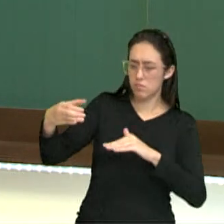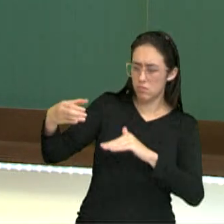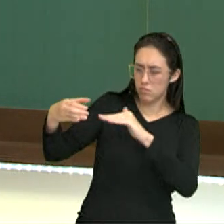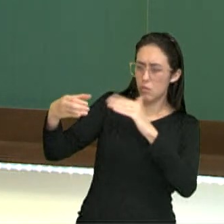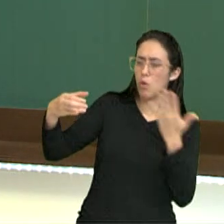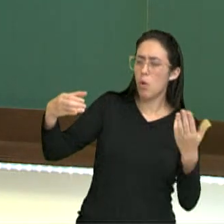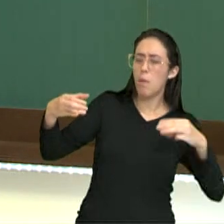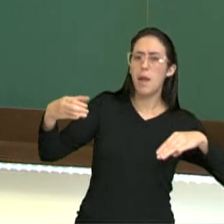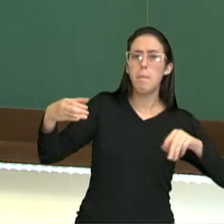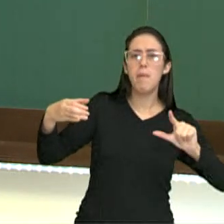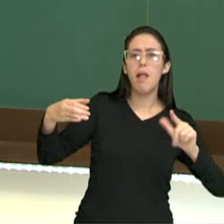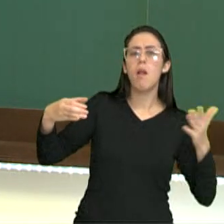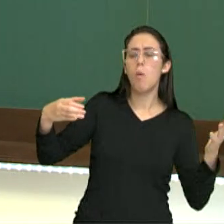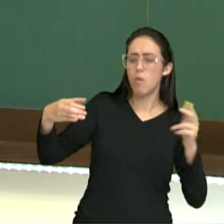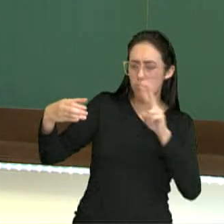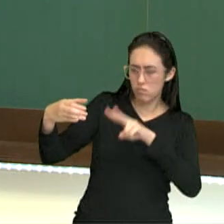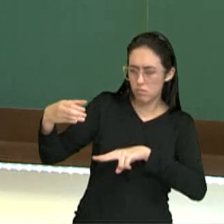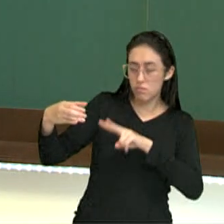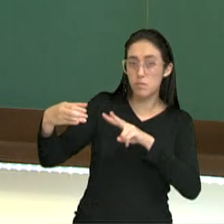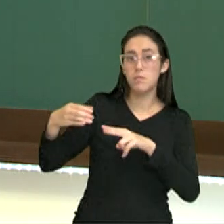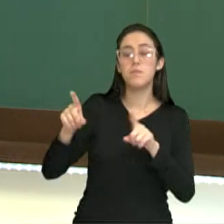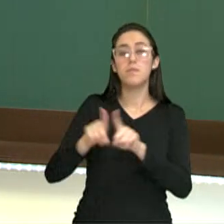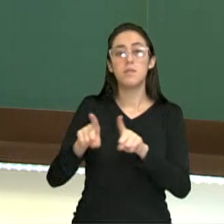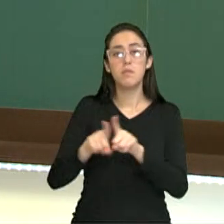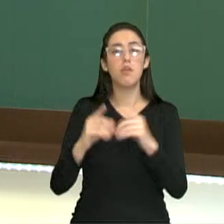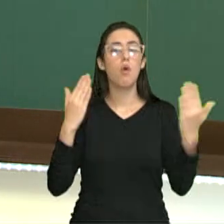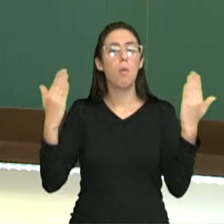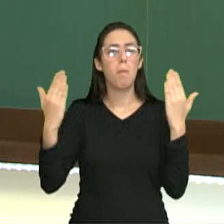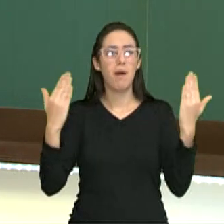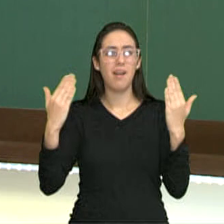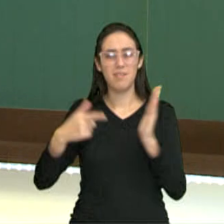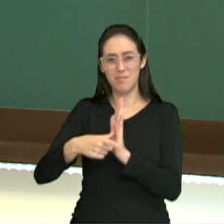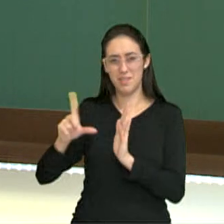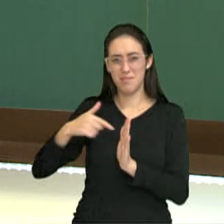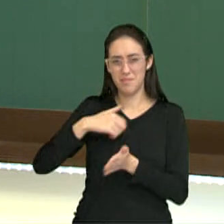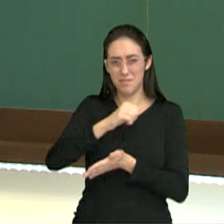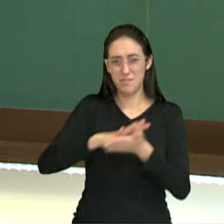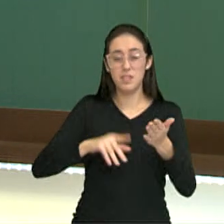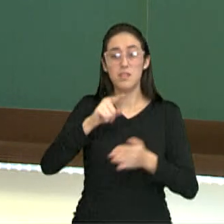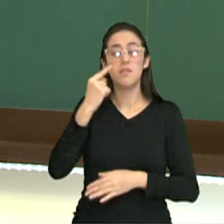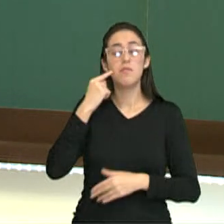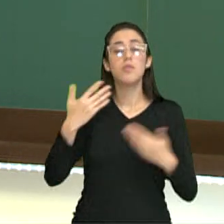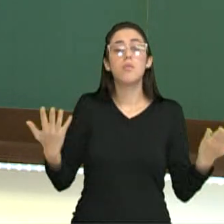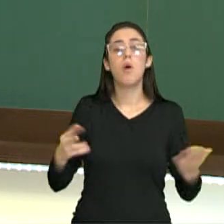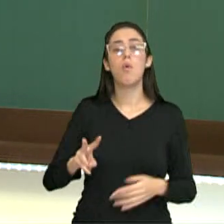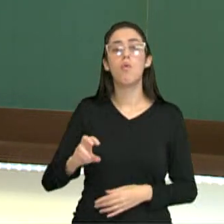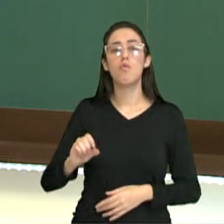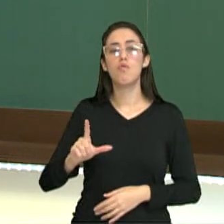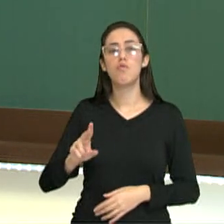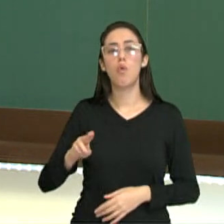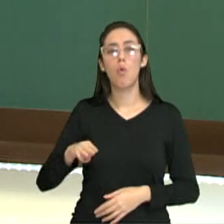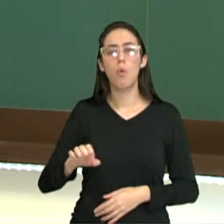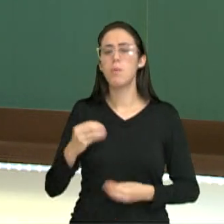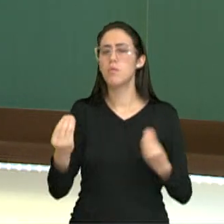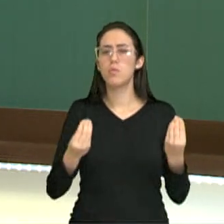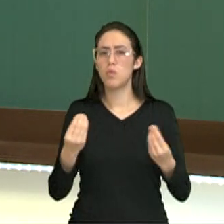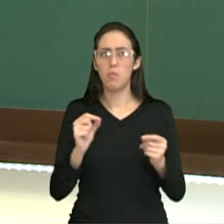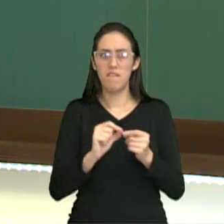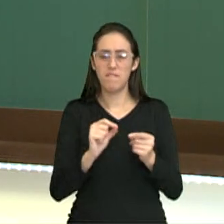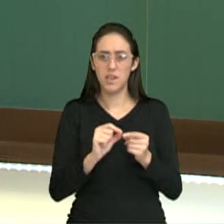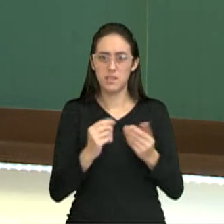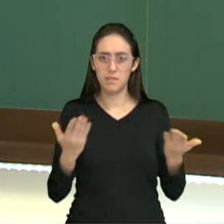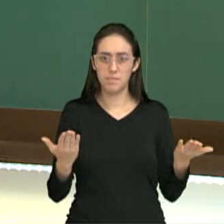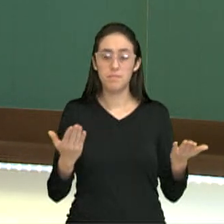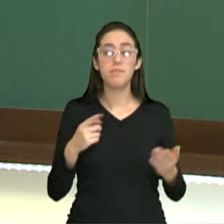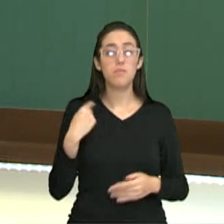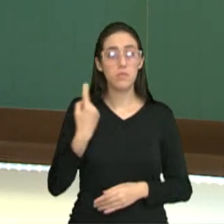dele. Depois, vocês vão comparar, a mesma coisa que eu fiz no exercício, qual que era o volume dele. Para isso, o que a gente vai fazer?